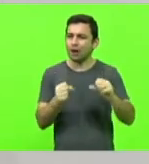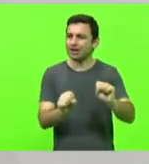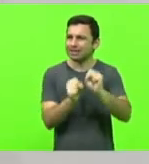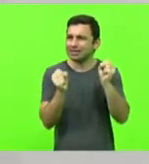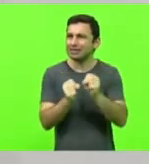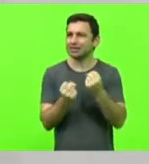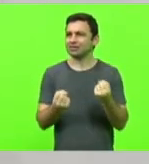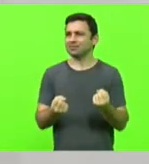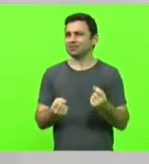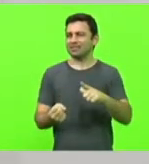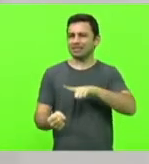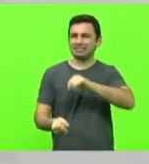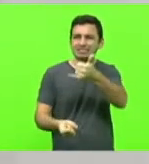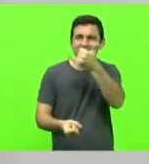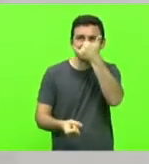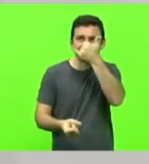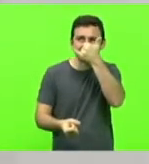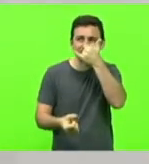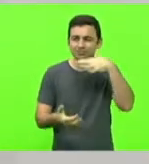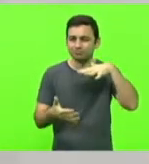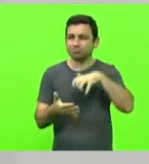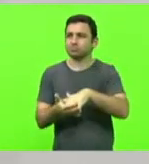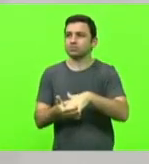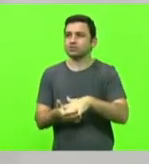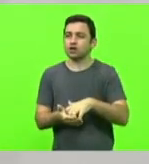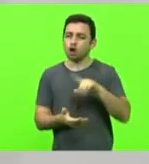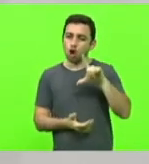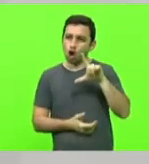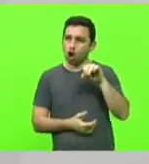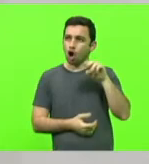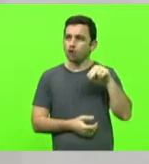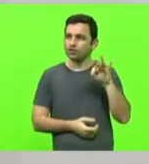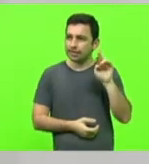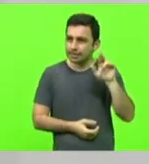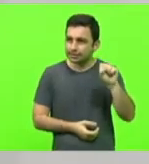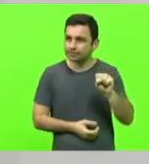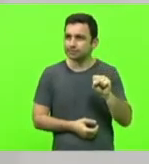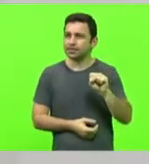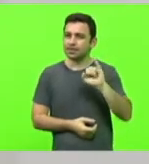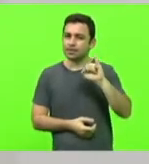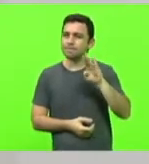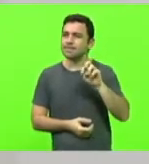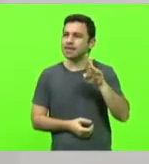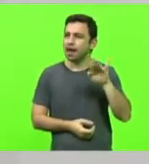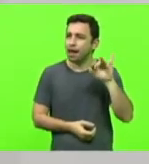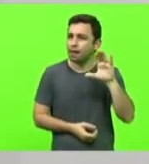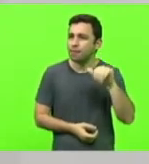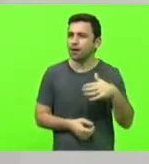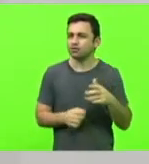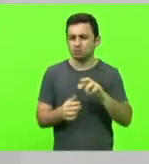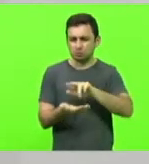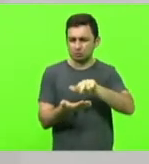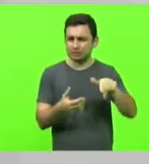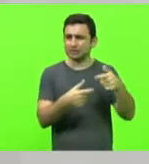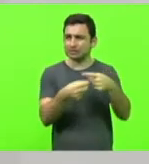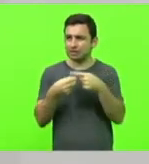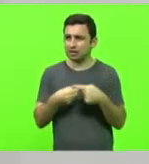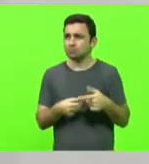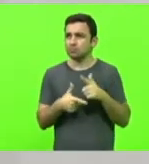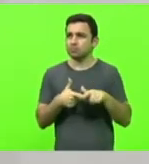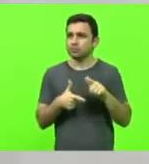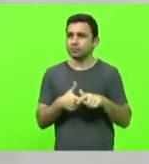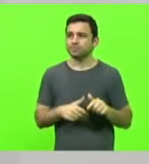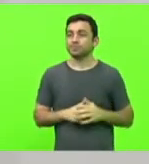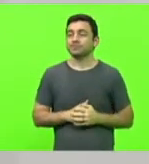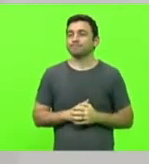de acidentes. Quem passa por Lontras, Ibirama, Rio do Sul, sabe o que eu estou falando. E nesse evento,